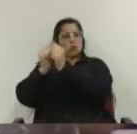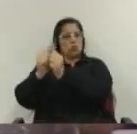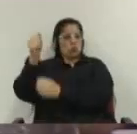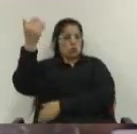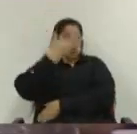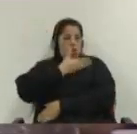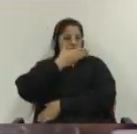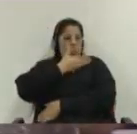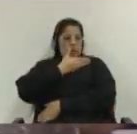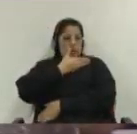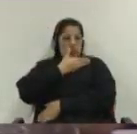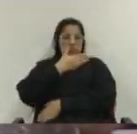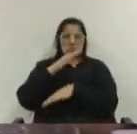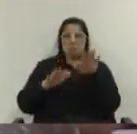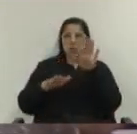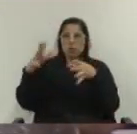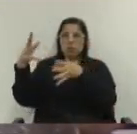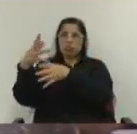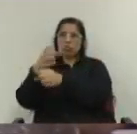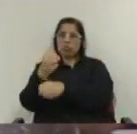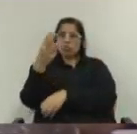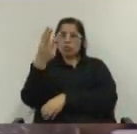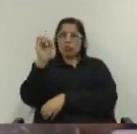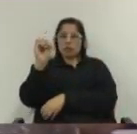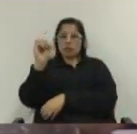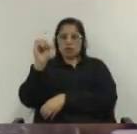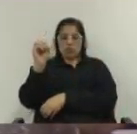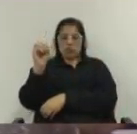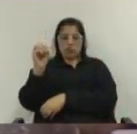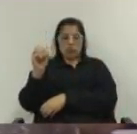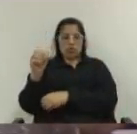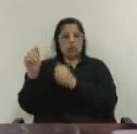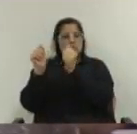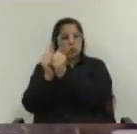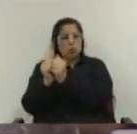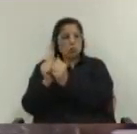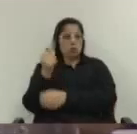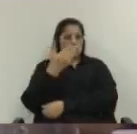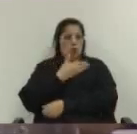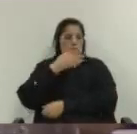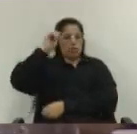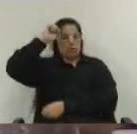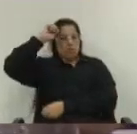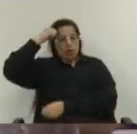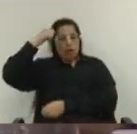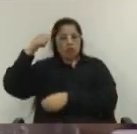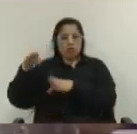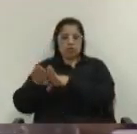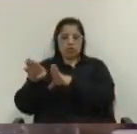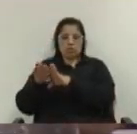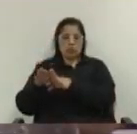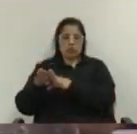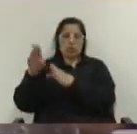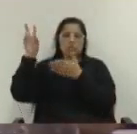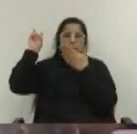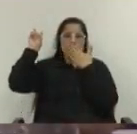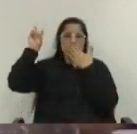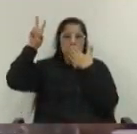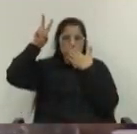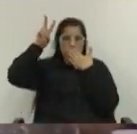e negros, e disse: nós vamos integrar na Legião Negra. E foram todos, inclusive Maria Soldado, lutar